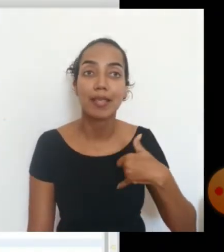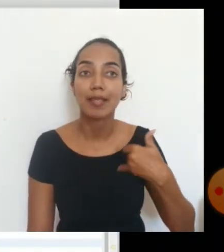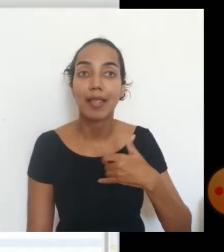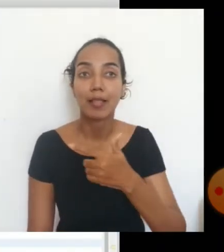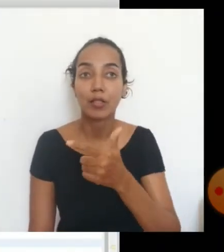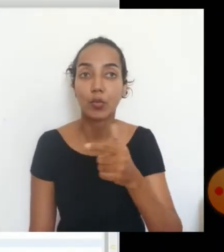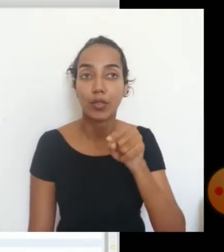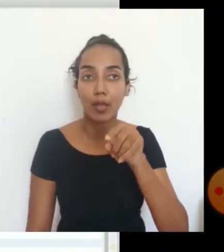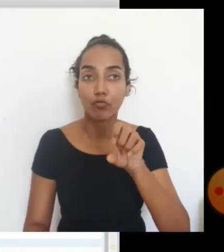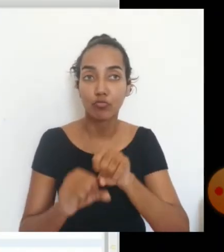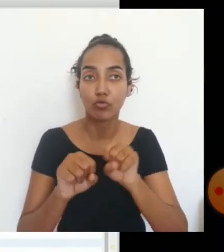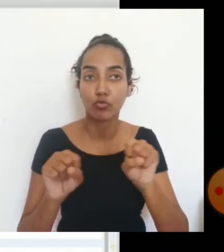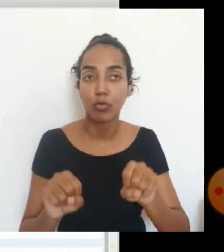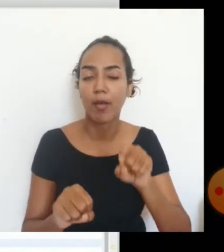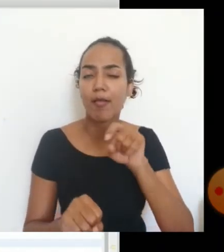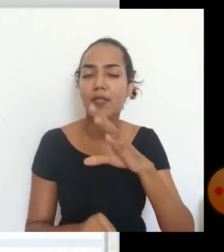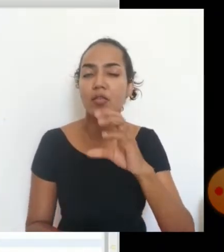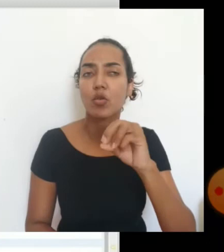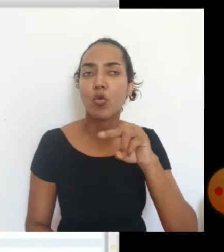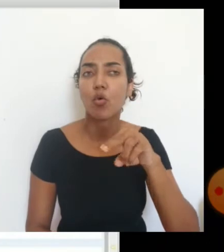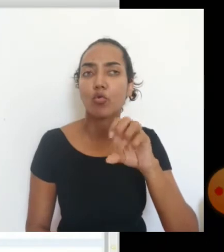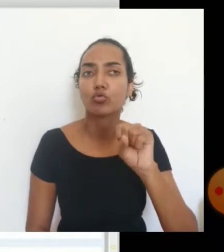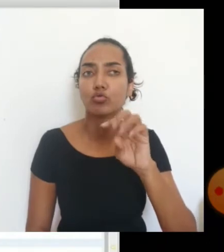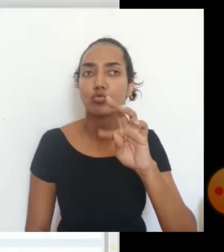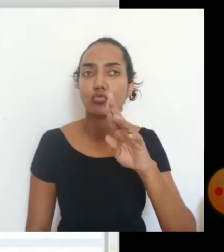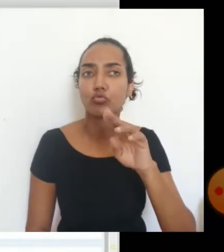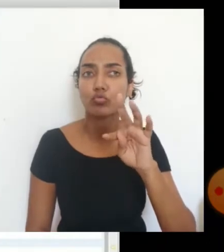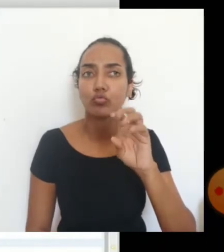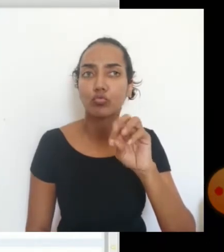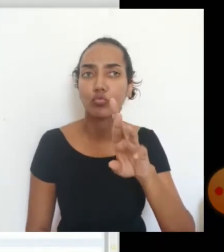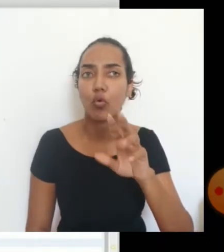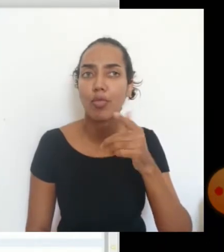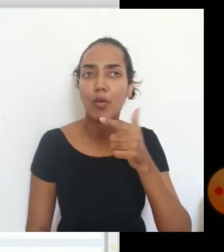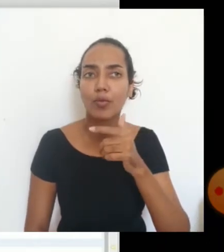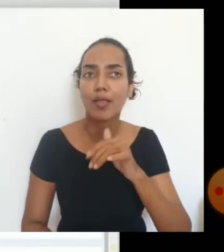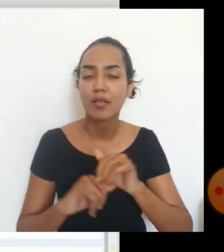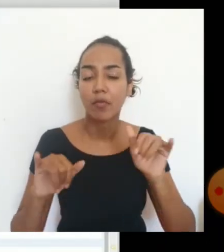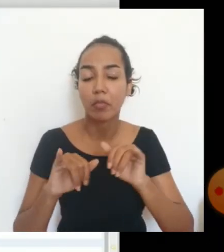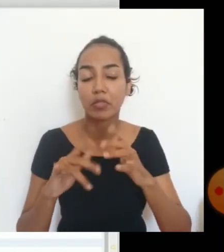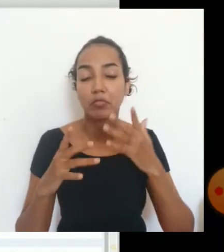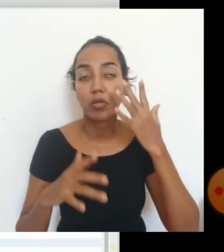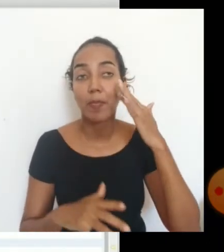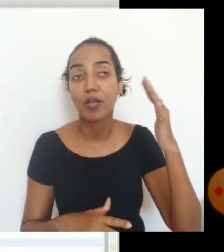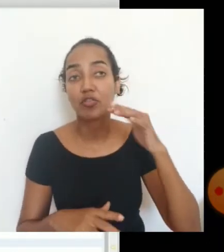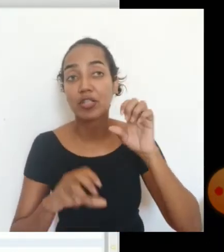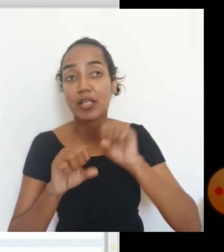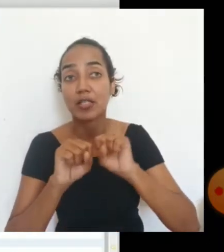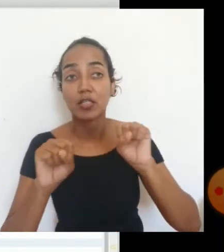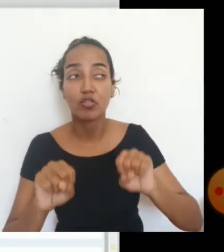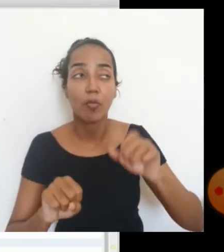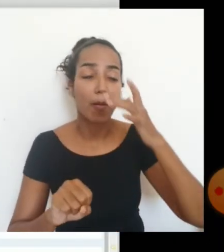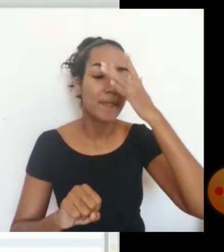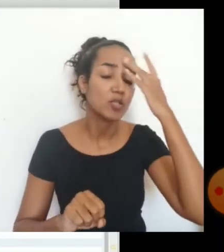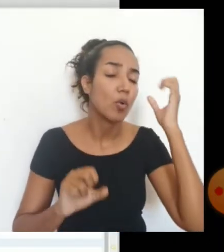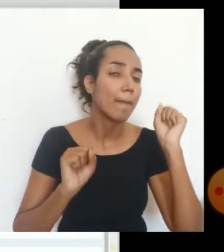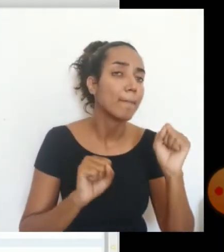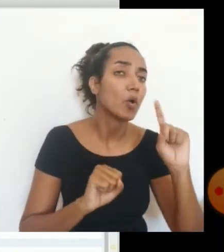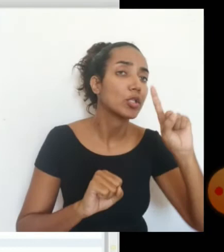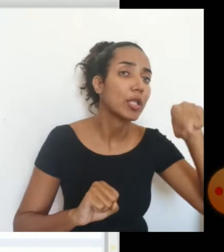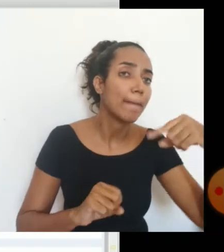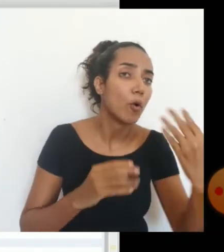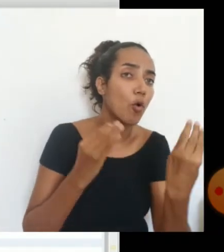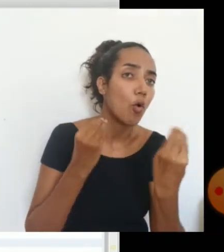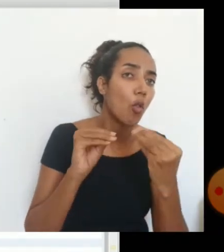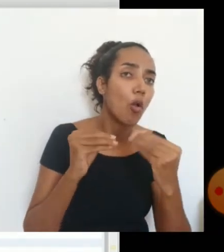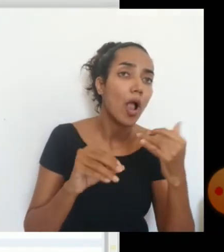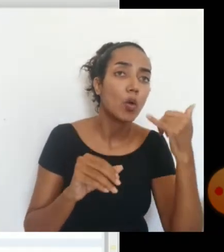a pessoa vai poder informar depois qual é o seu telefone, ela não precisa ter o telefone no momento da criação. Bom, eu posso